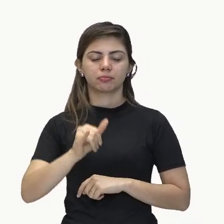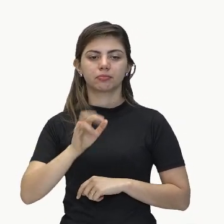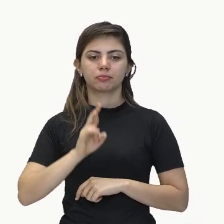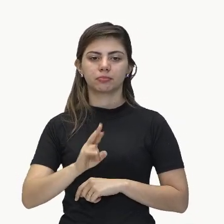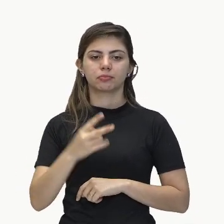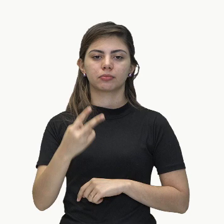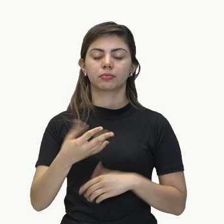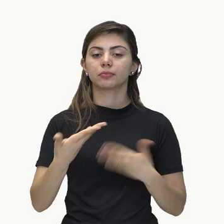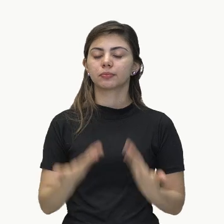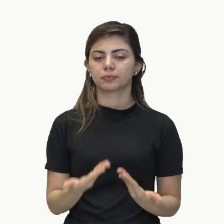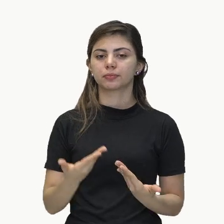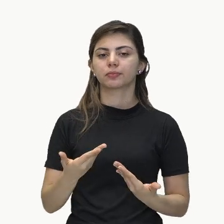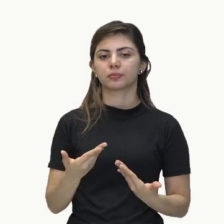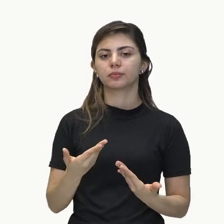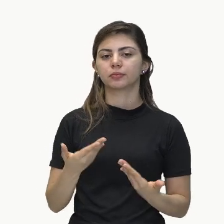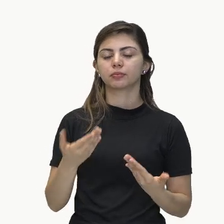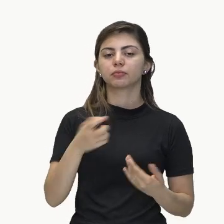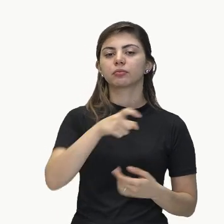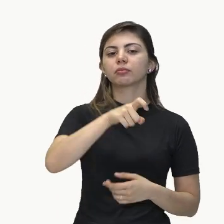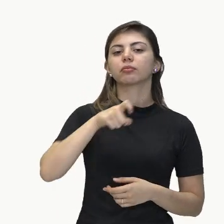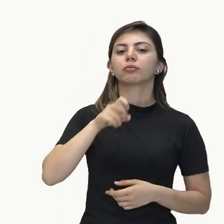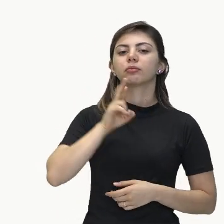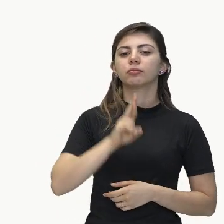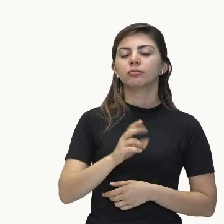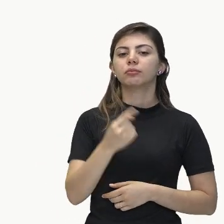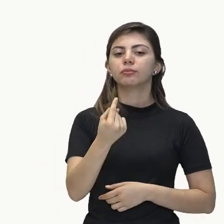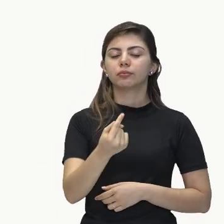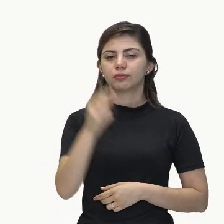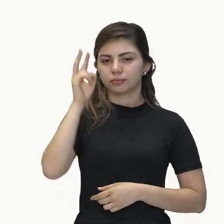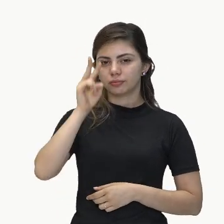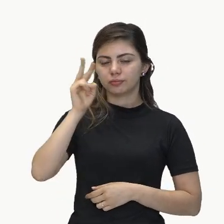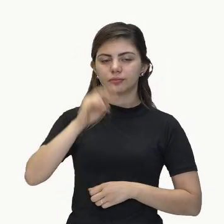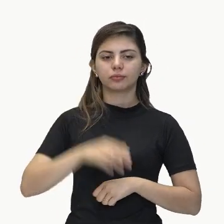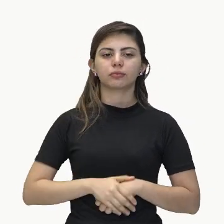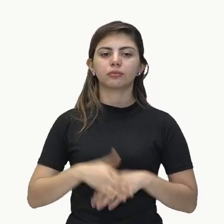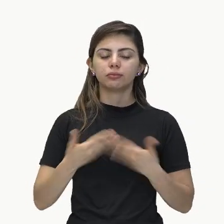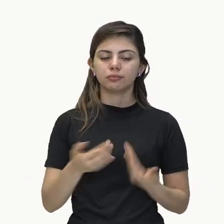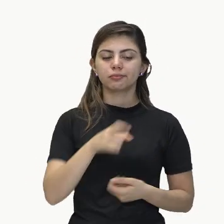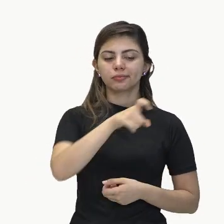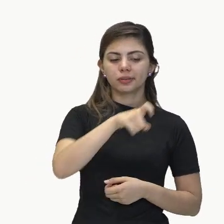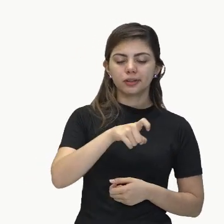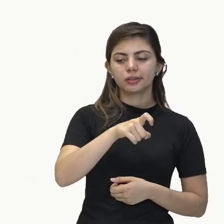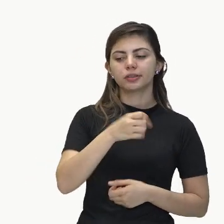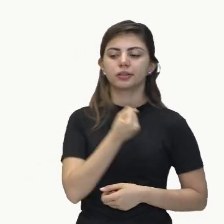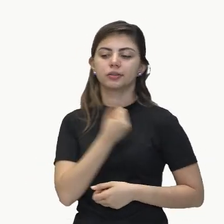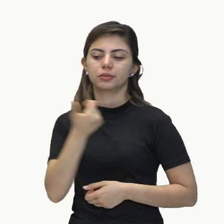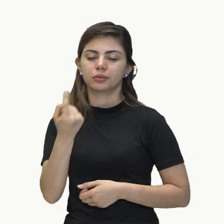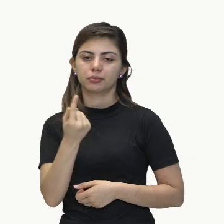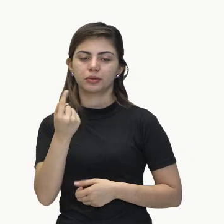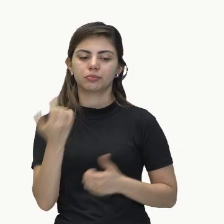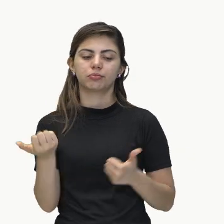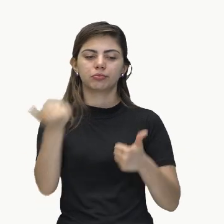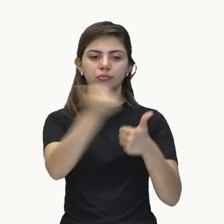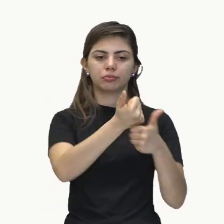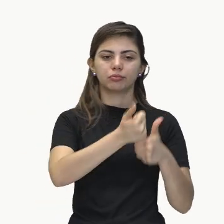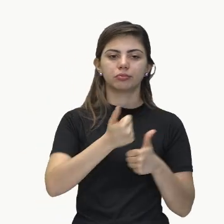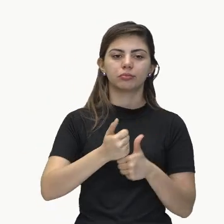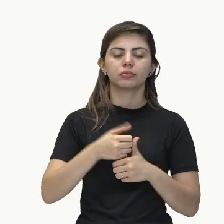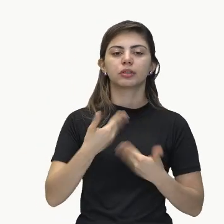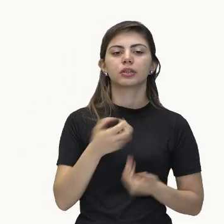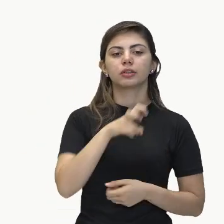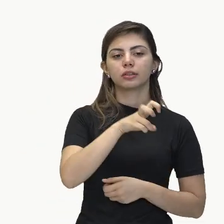no resultado agora há pouco, x era igual a 1. Então, no lugar do x, 1. 5 vezes